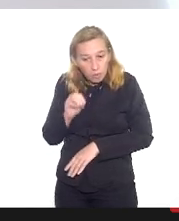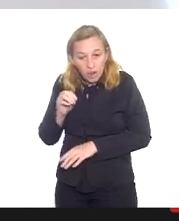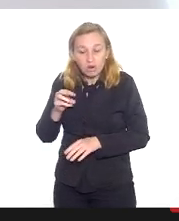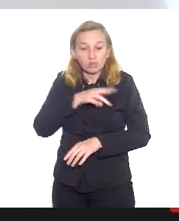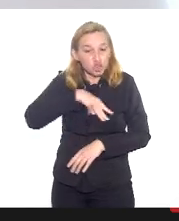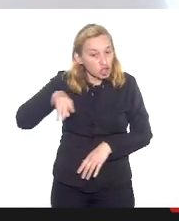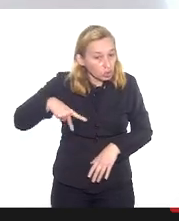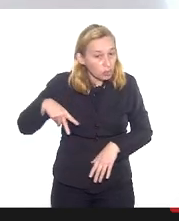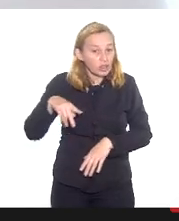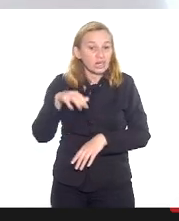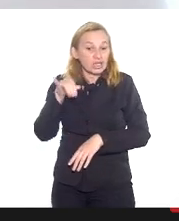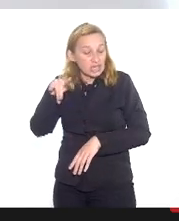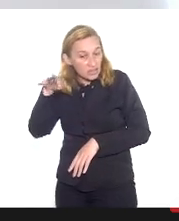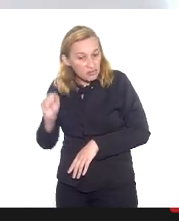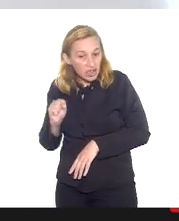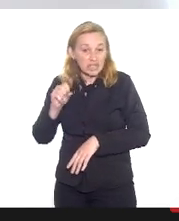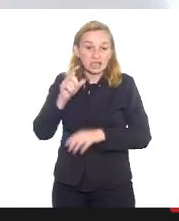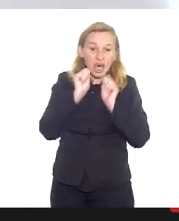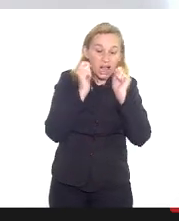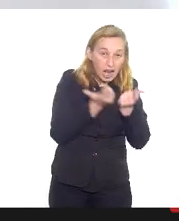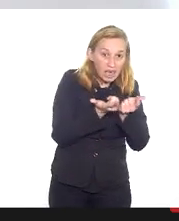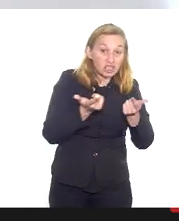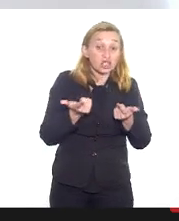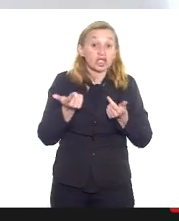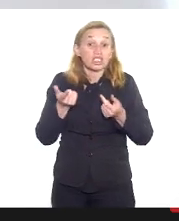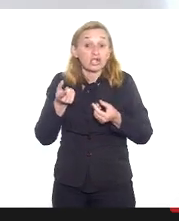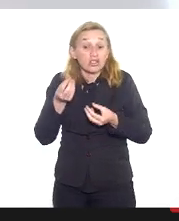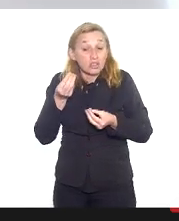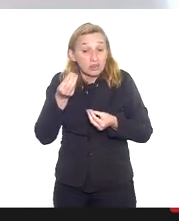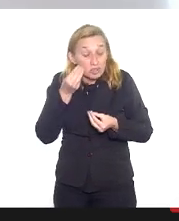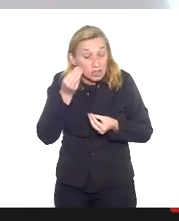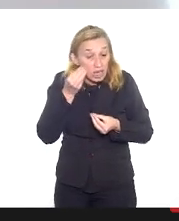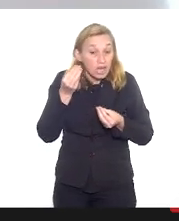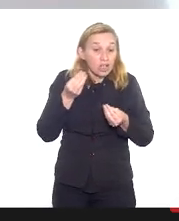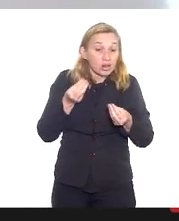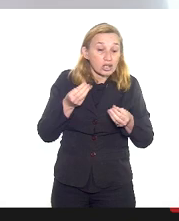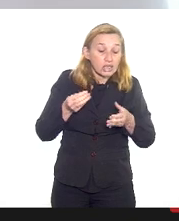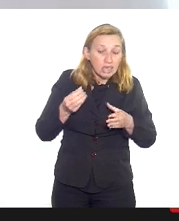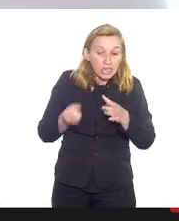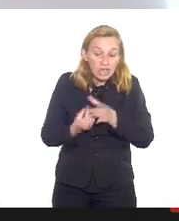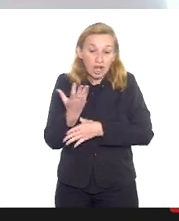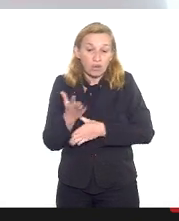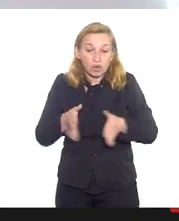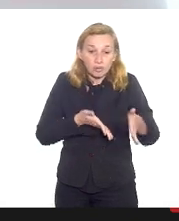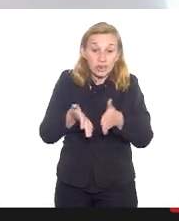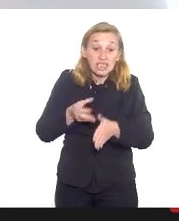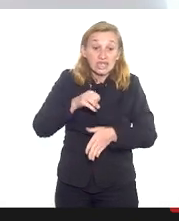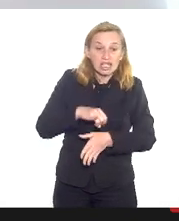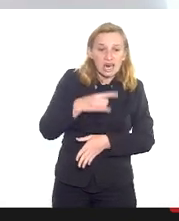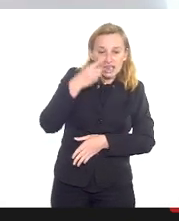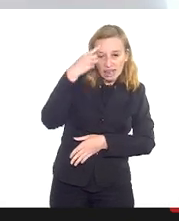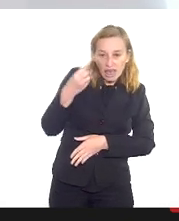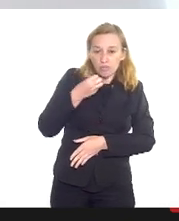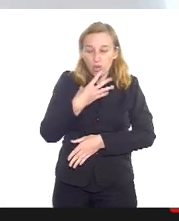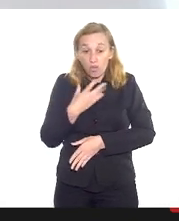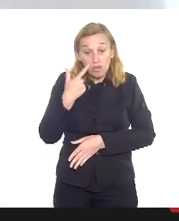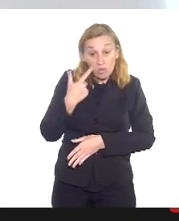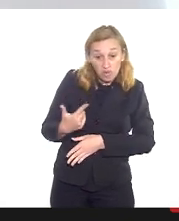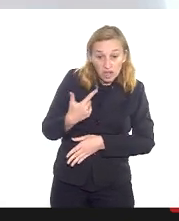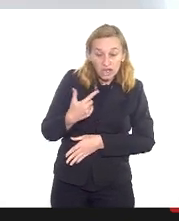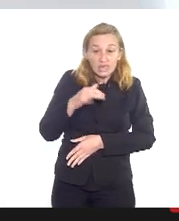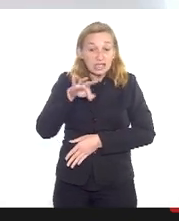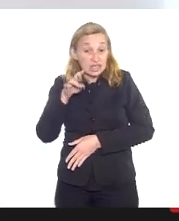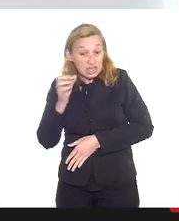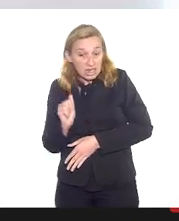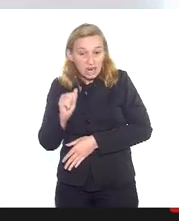Ministério Público, a Cefaz, a Alerj, para a gente tentar construir esse caminho. Ou seja, se a ideia era boa, vamos tentar. Quanto ao CIRA,